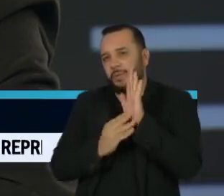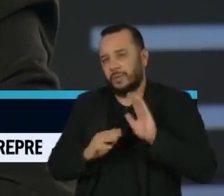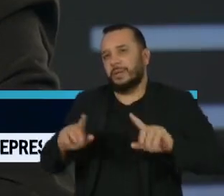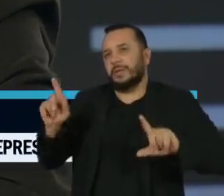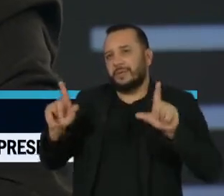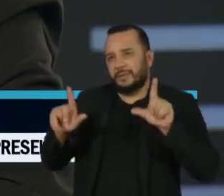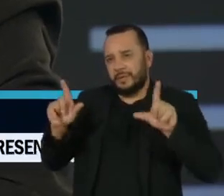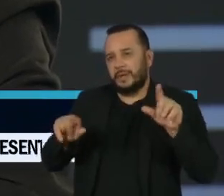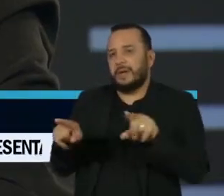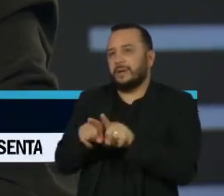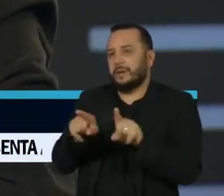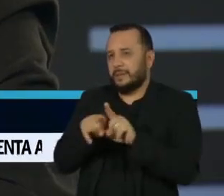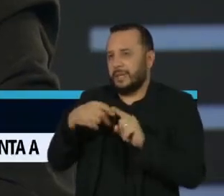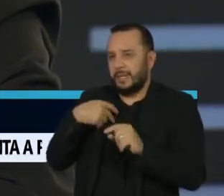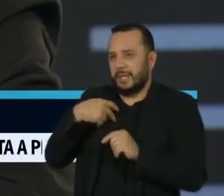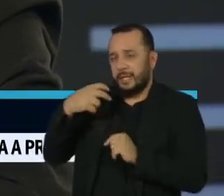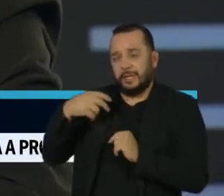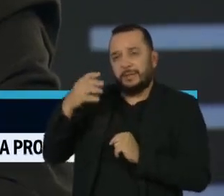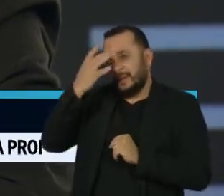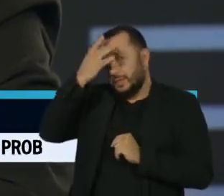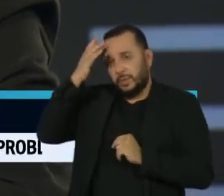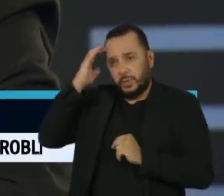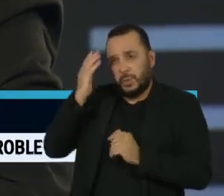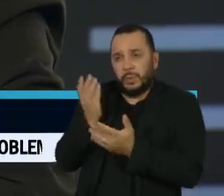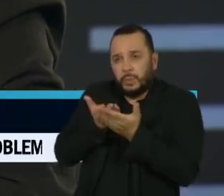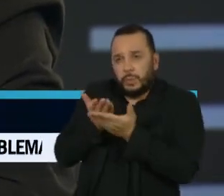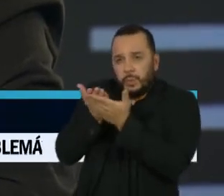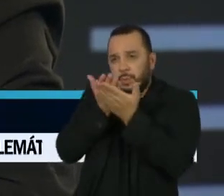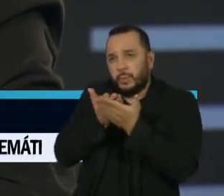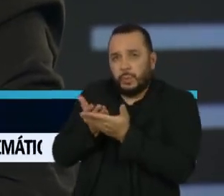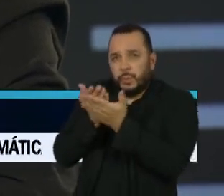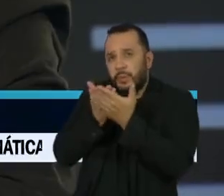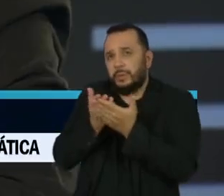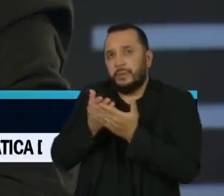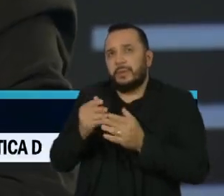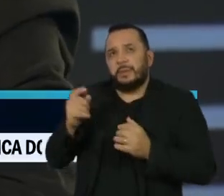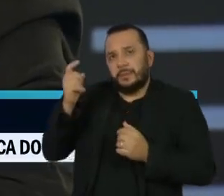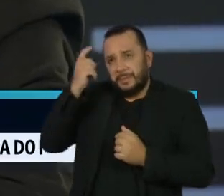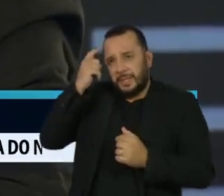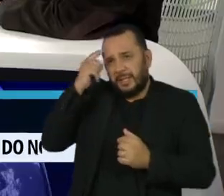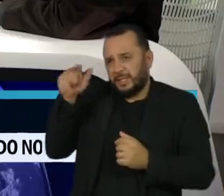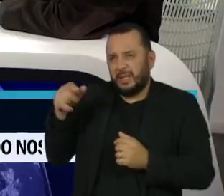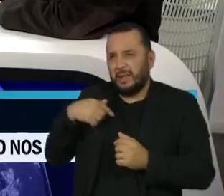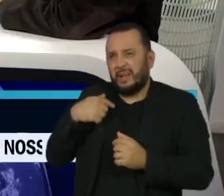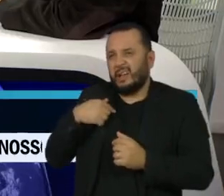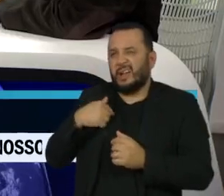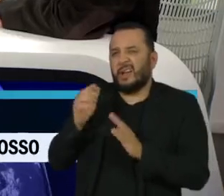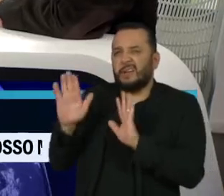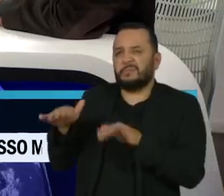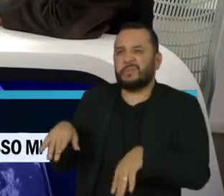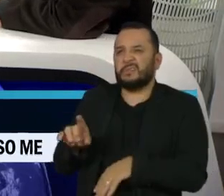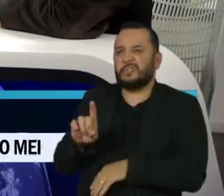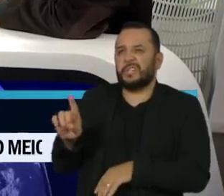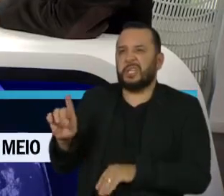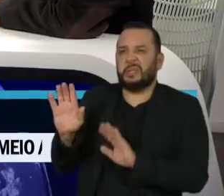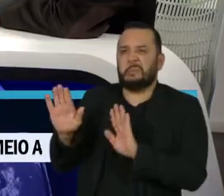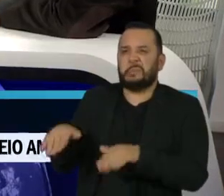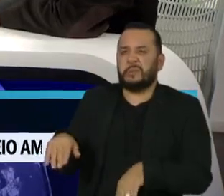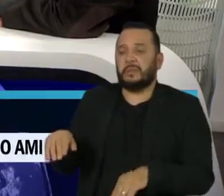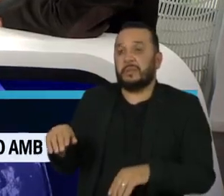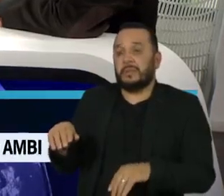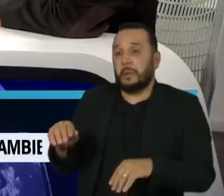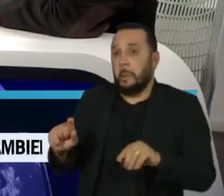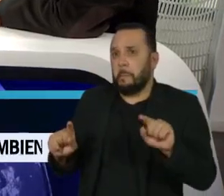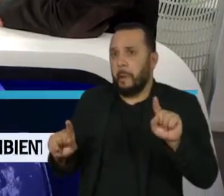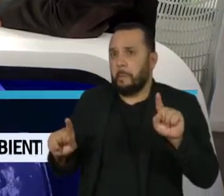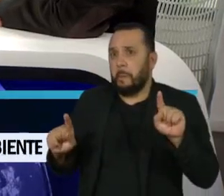dos intelectuais, dos pensadores públicos, nunca levaram a sério a direita, essa direita aí, nunca levaram a sério. E, no entanto, grande